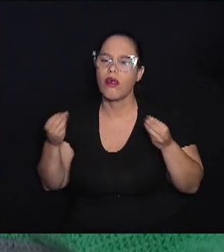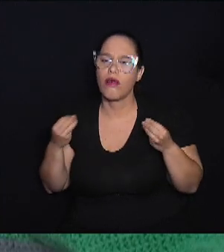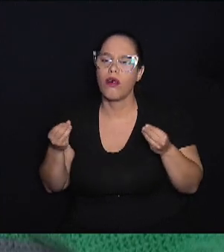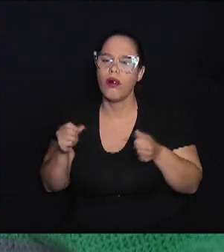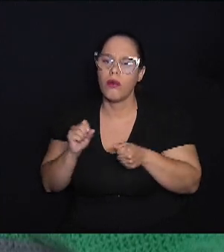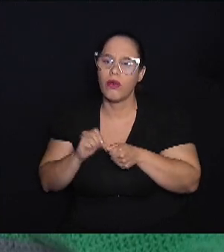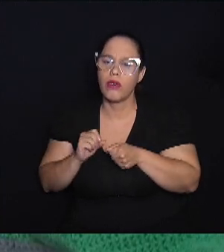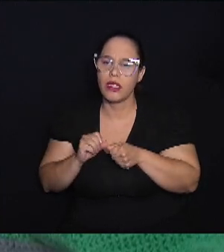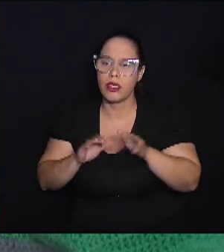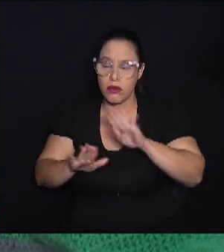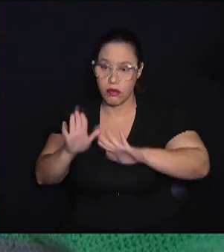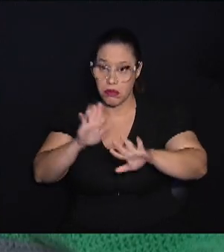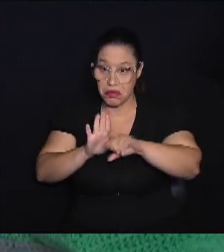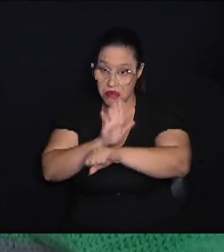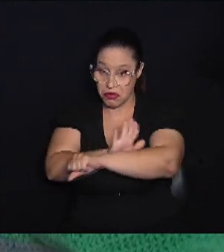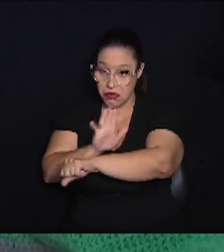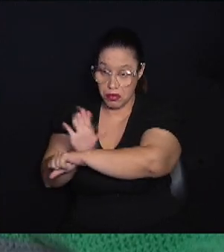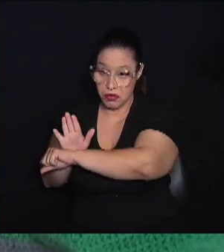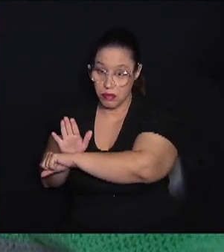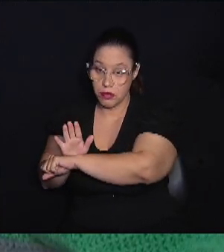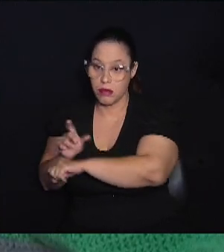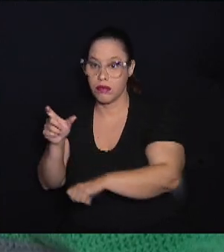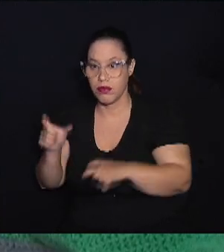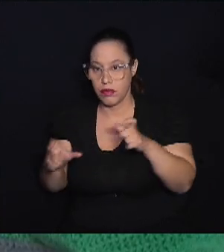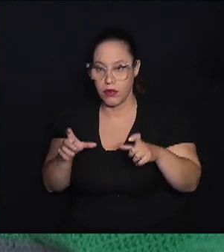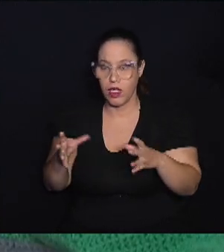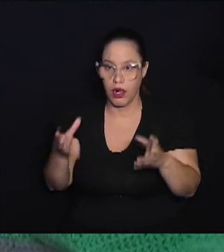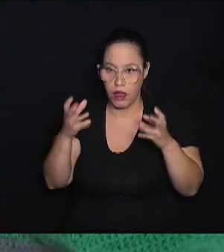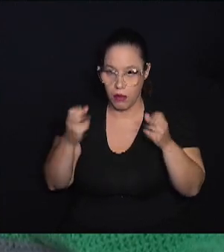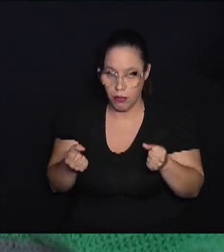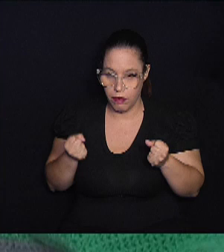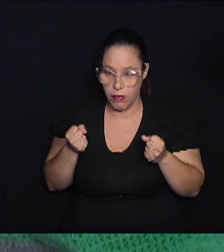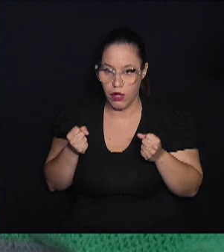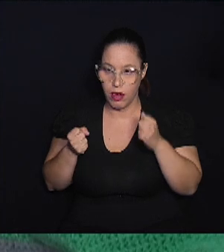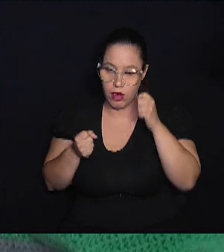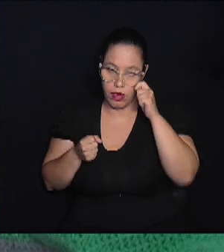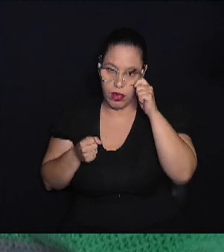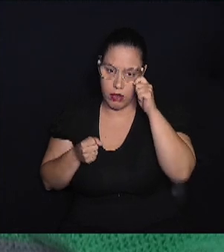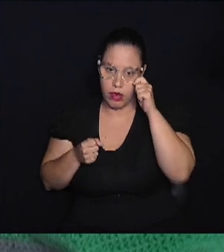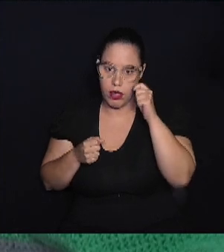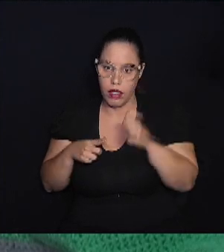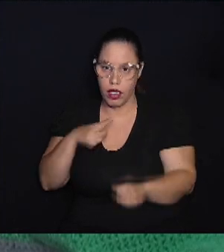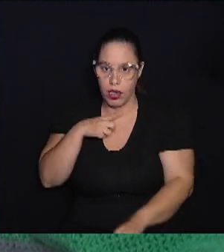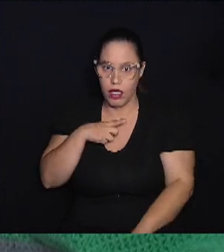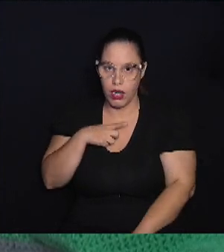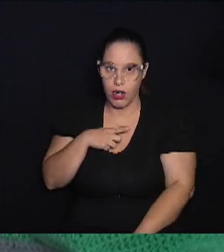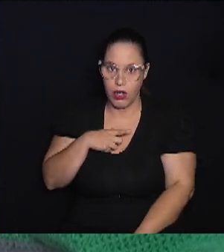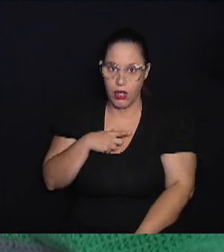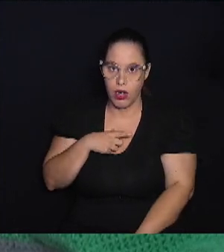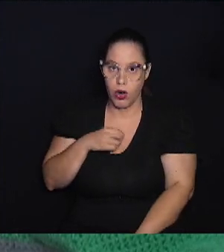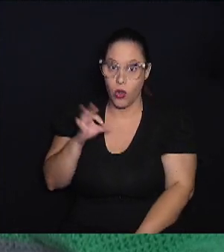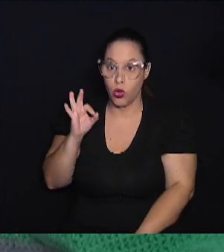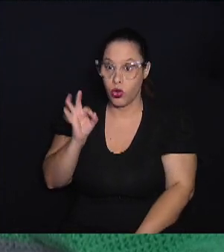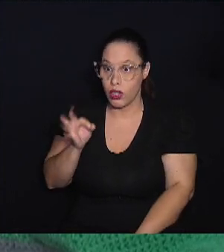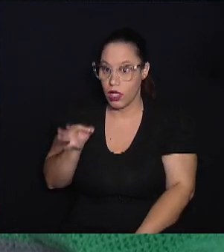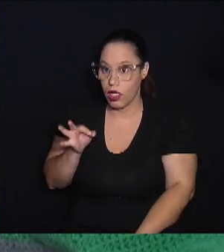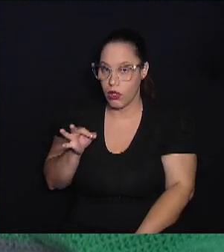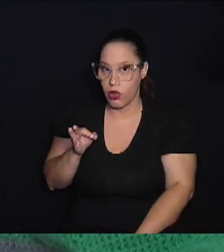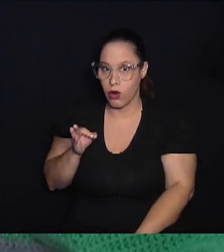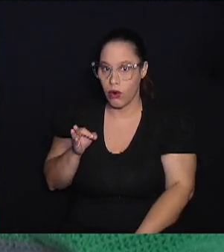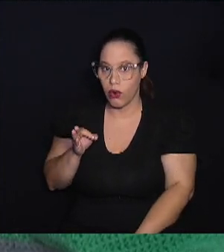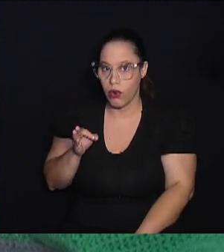quais cuidados que a pessoa que tem um animal fora de casa tem que ter? O ideal é a gente sempre manter